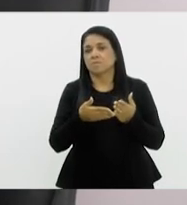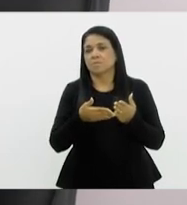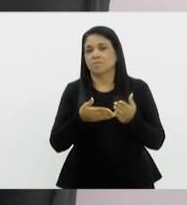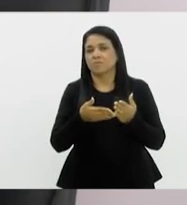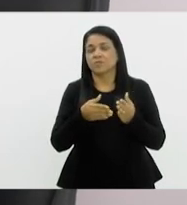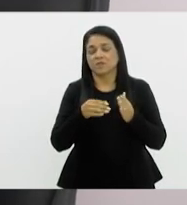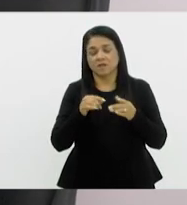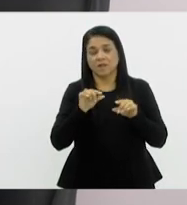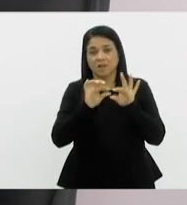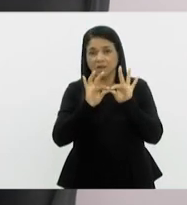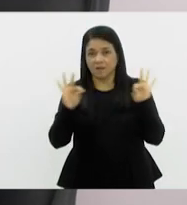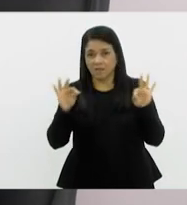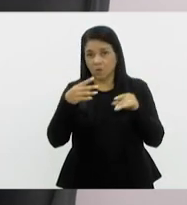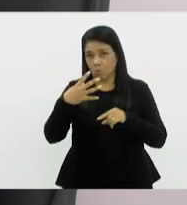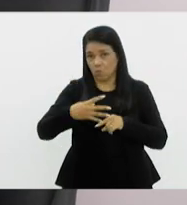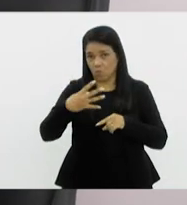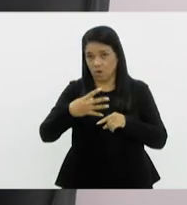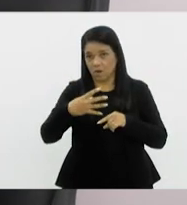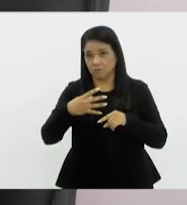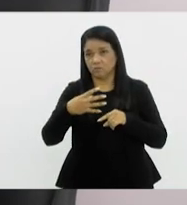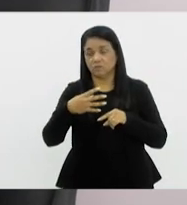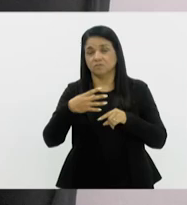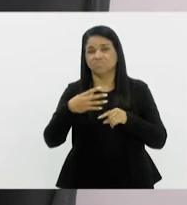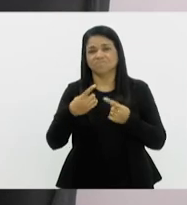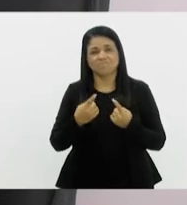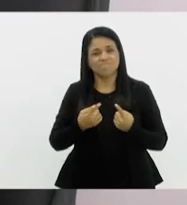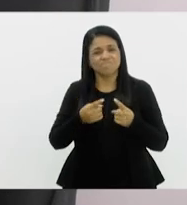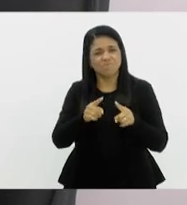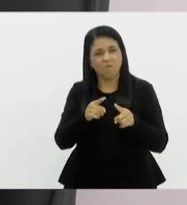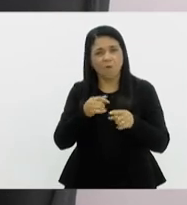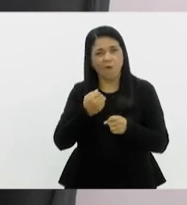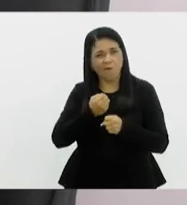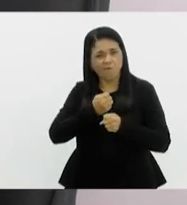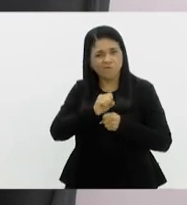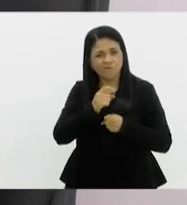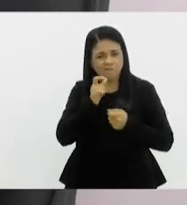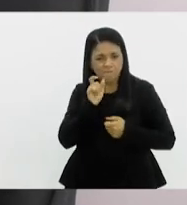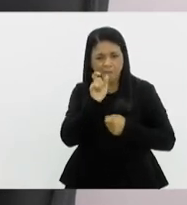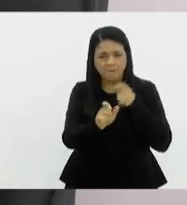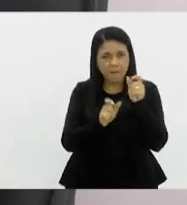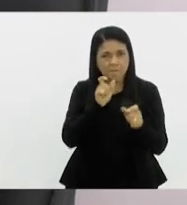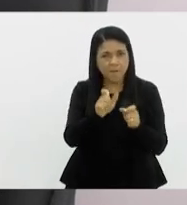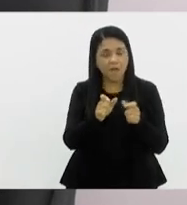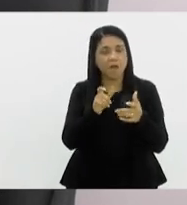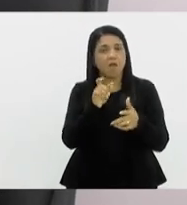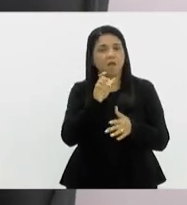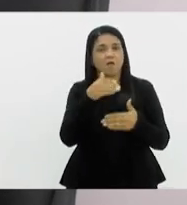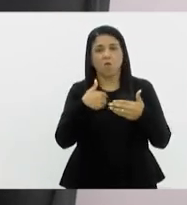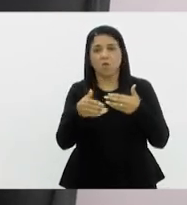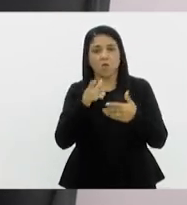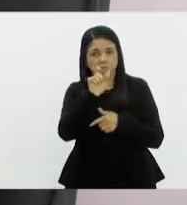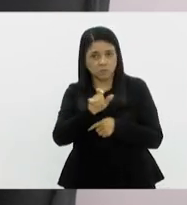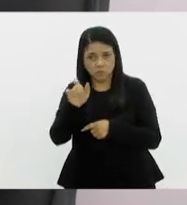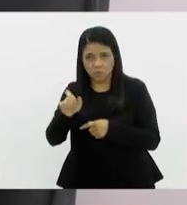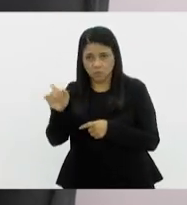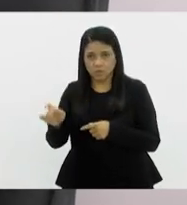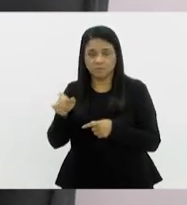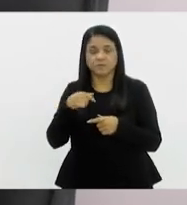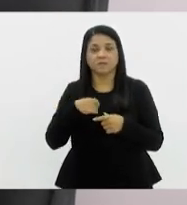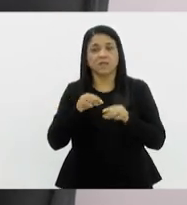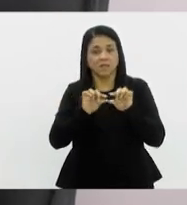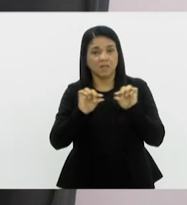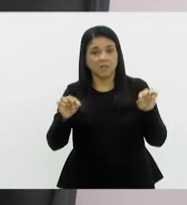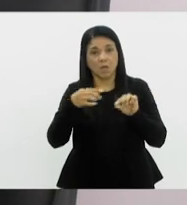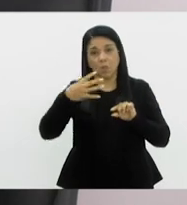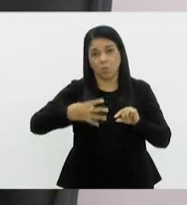a linha 4, que contém expressões ofensivas, depreciativas a quem quer que seja. Artigo 84, a linha 4 do regimento. Tem razão.